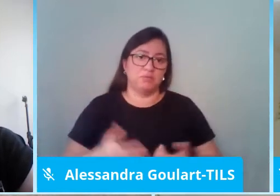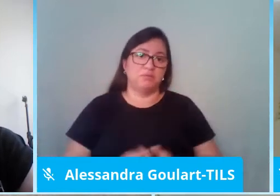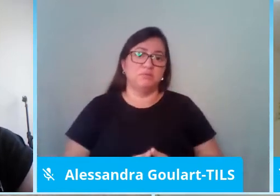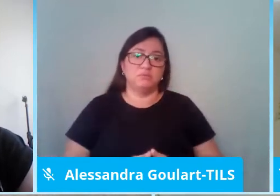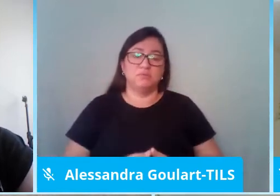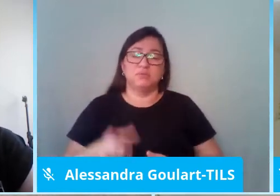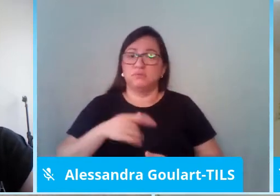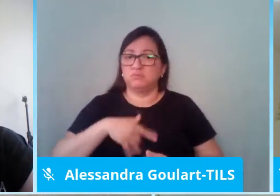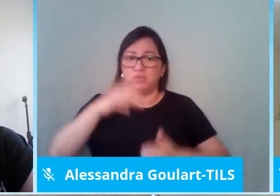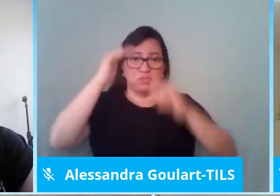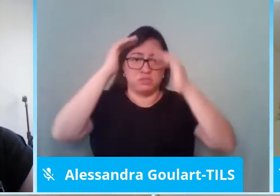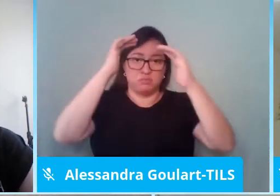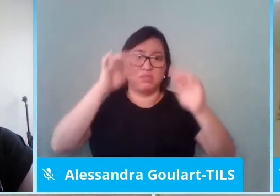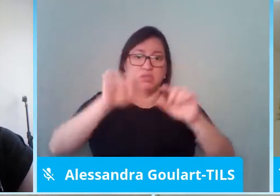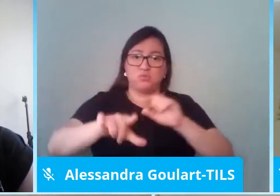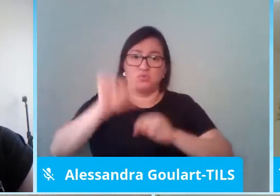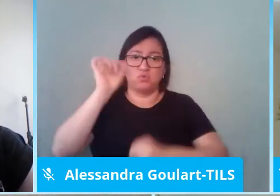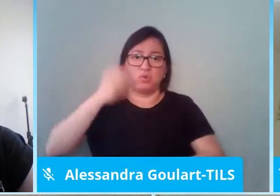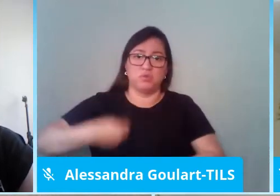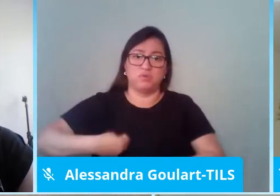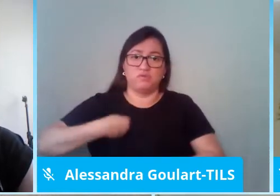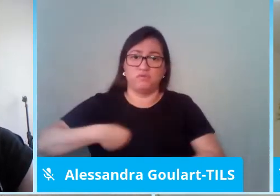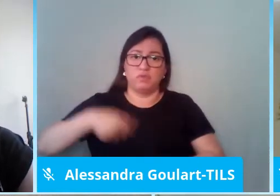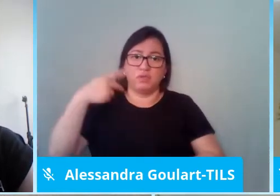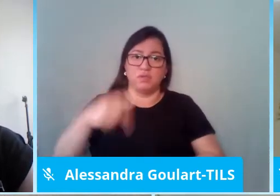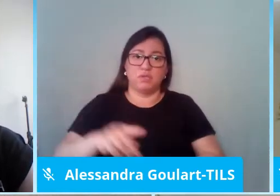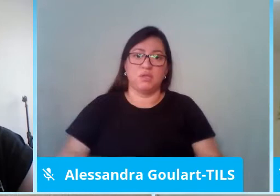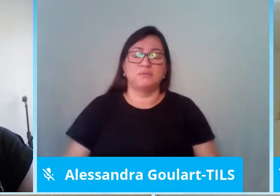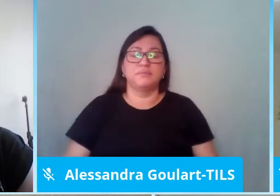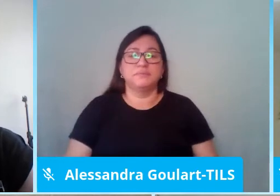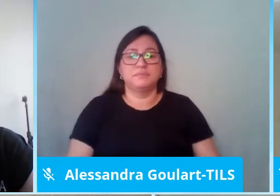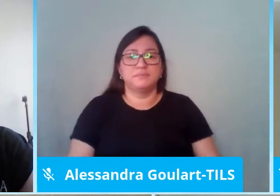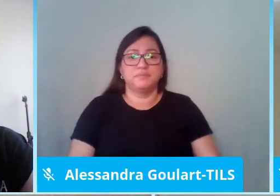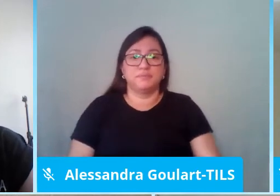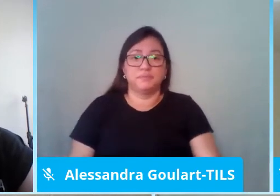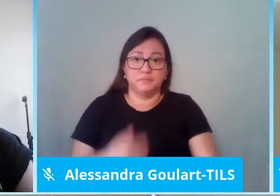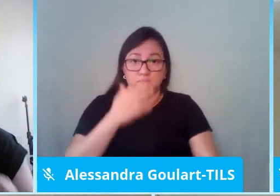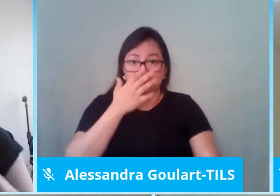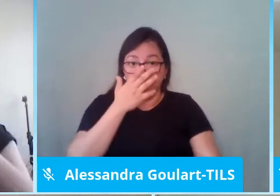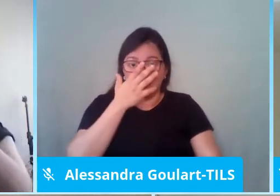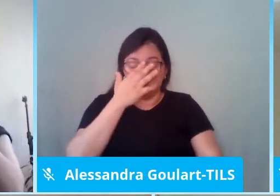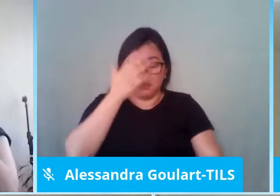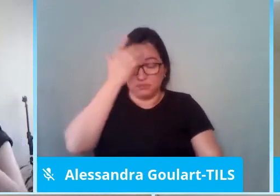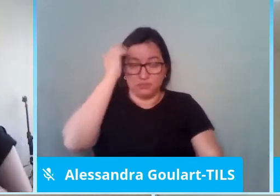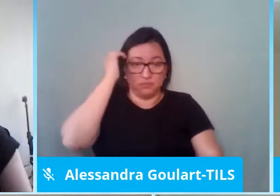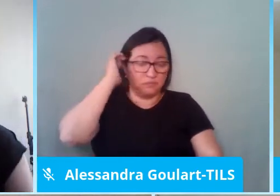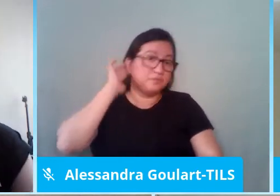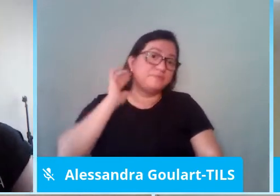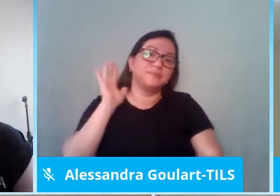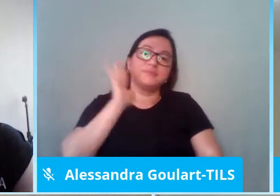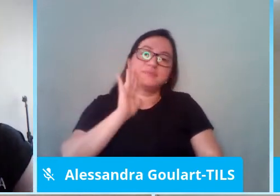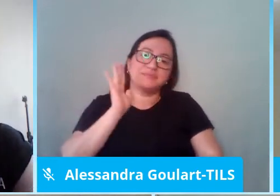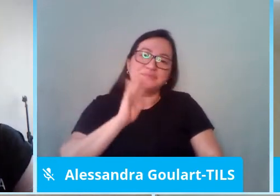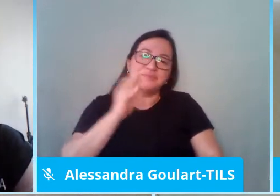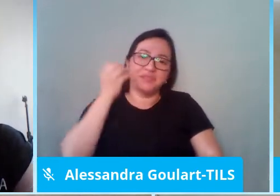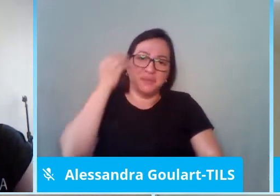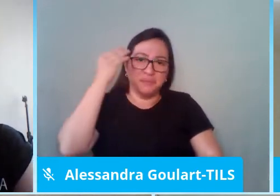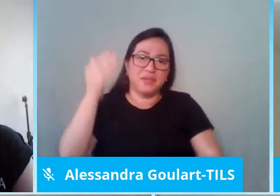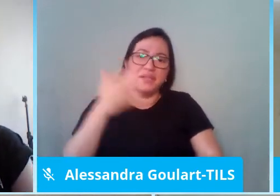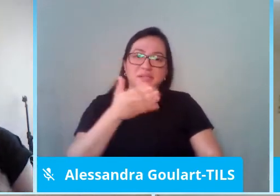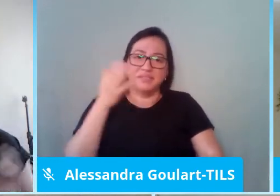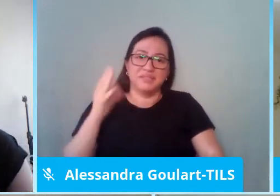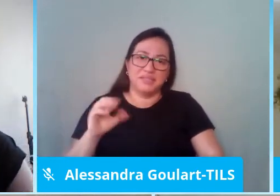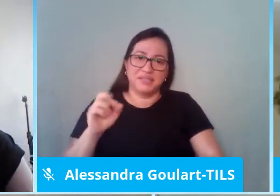e respeitando as escolhas e a liberdade dele também. Legal, Paulo. Obrigada. Carol, vou passar